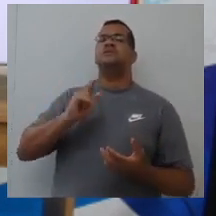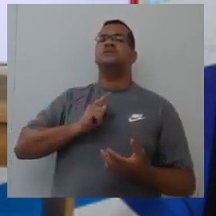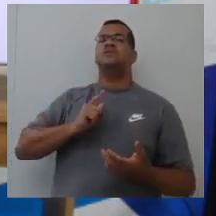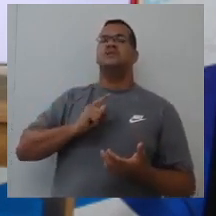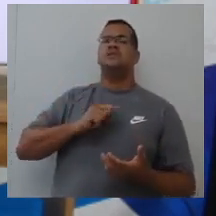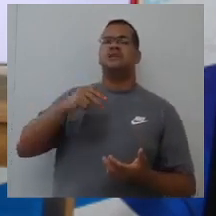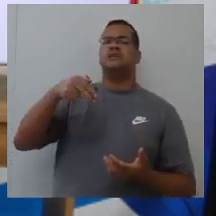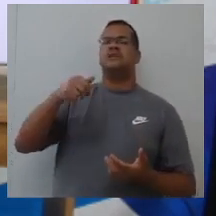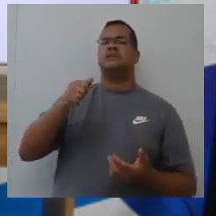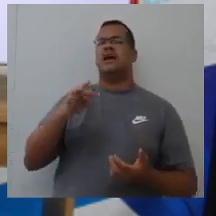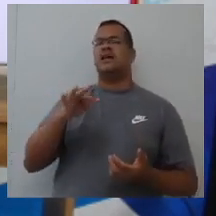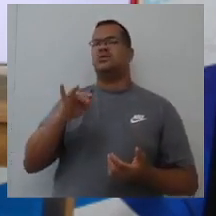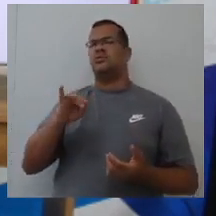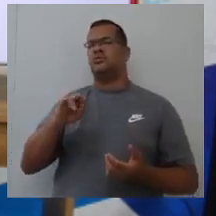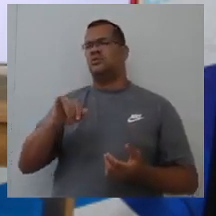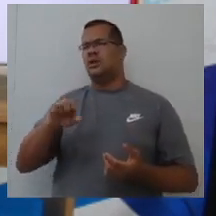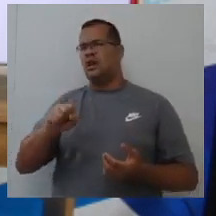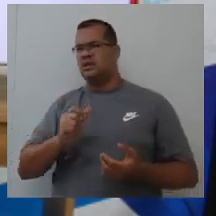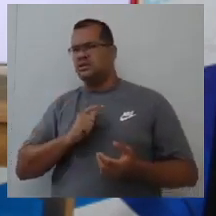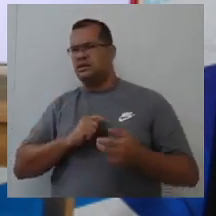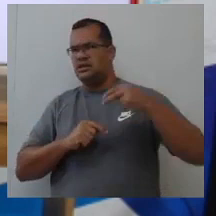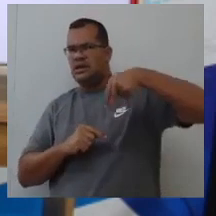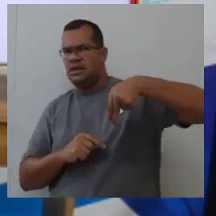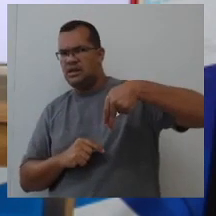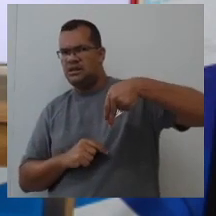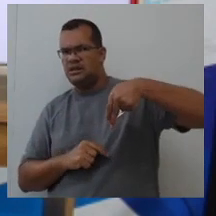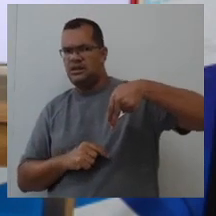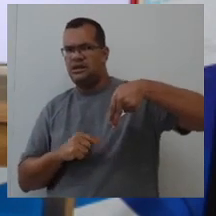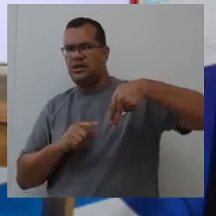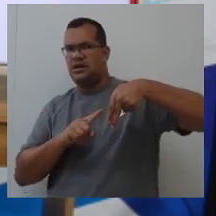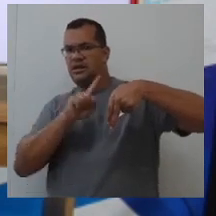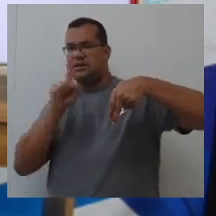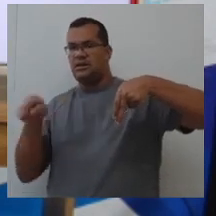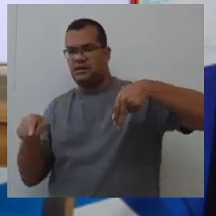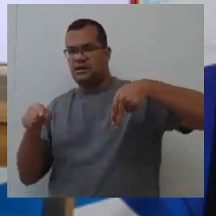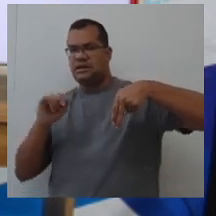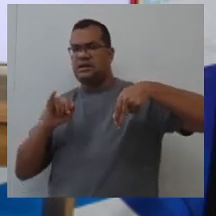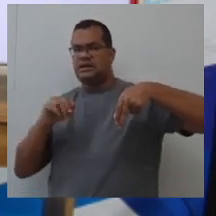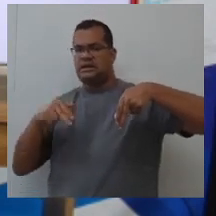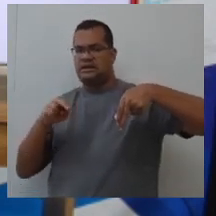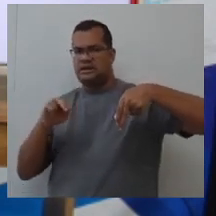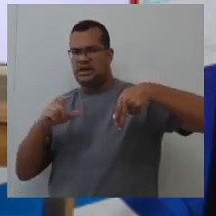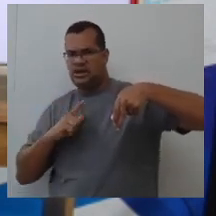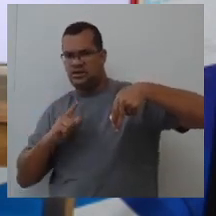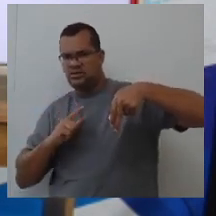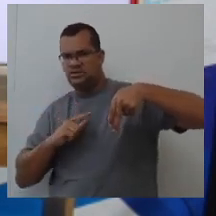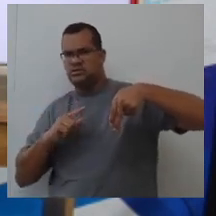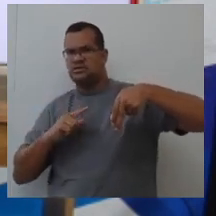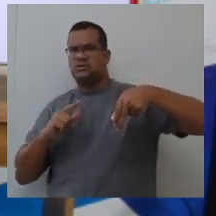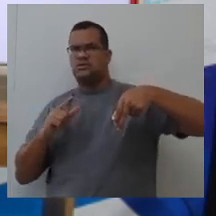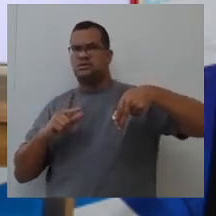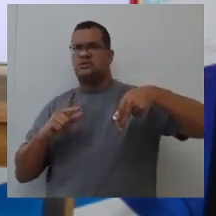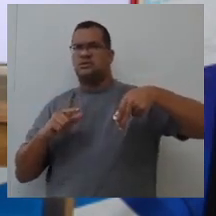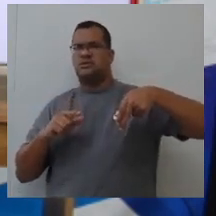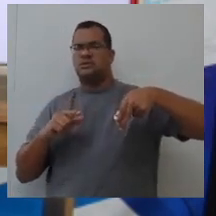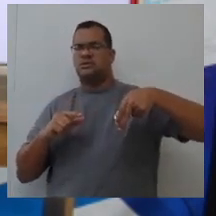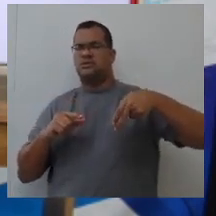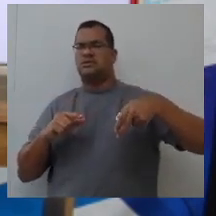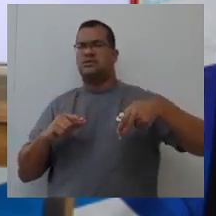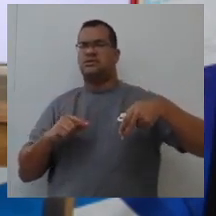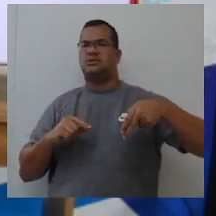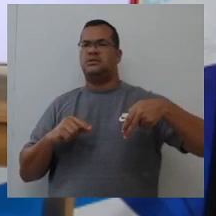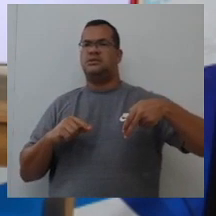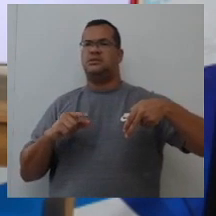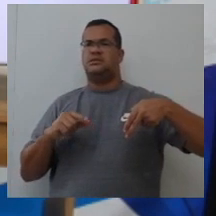números naturais têm a ver com a letra N, então quer dizer que números inteiros, que a gente não chama inteiros, nós